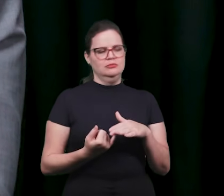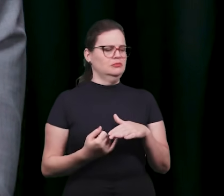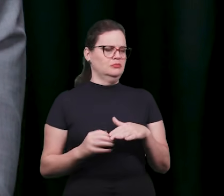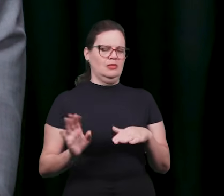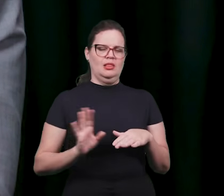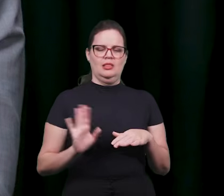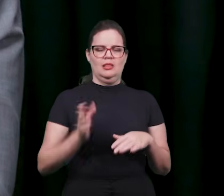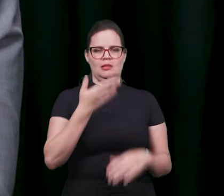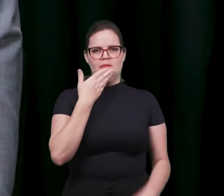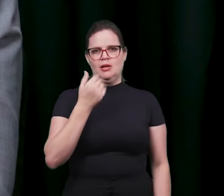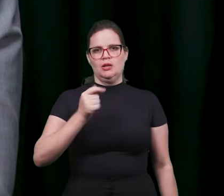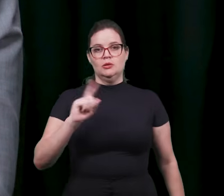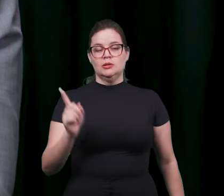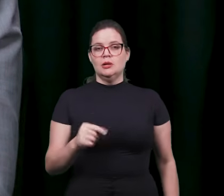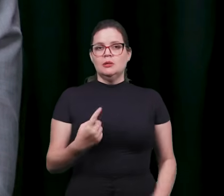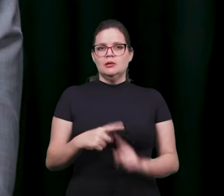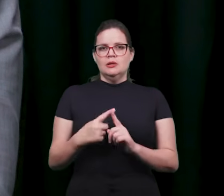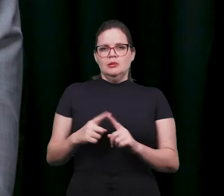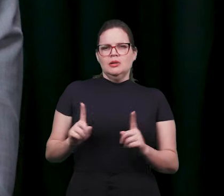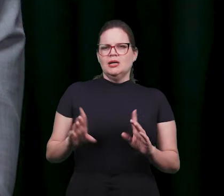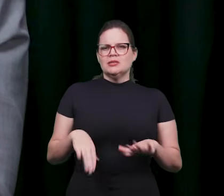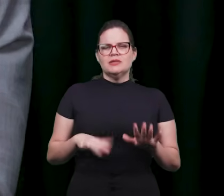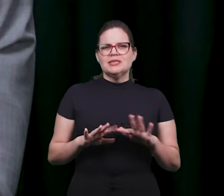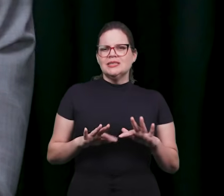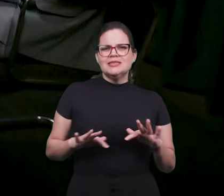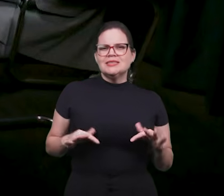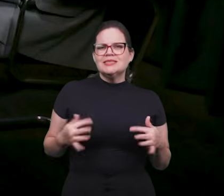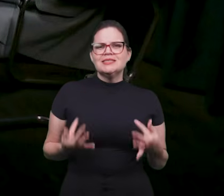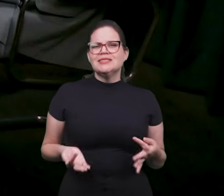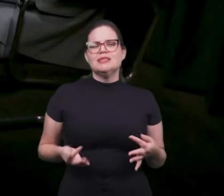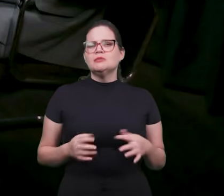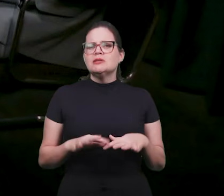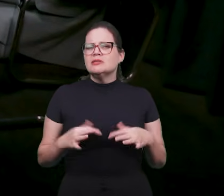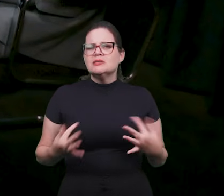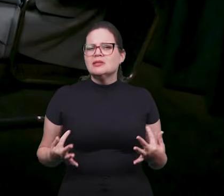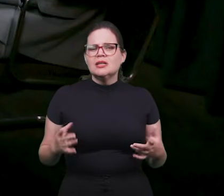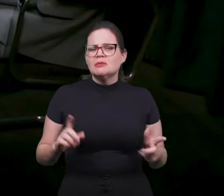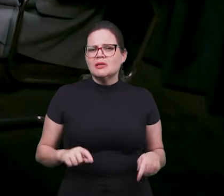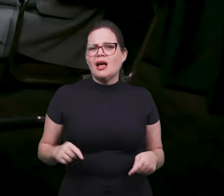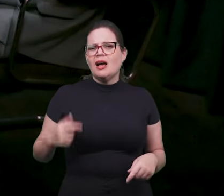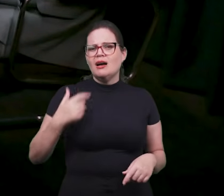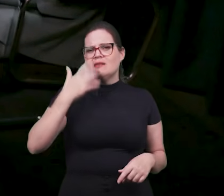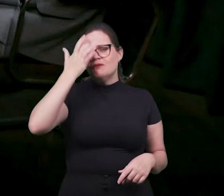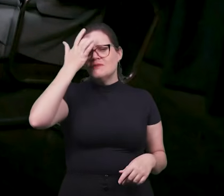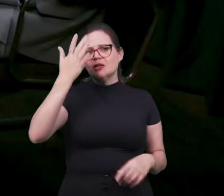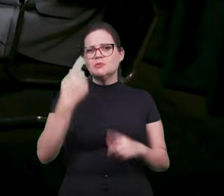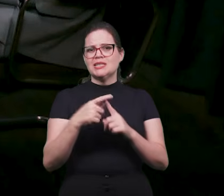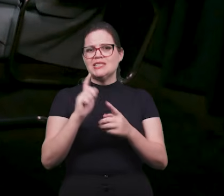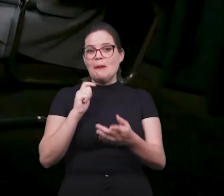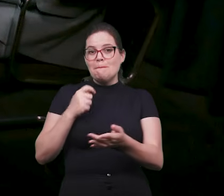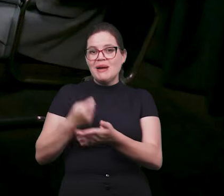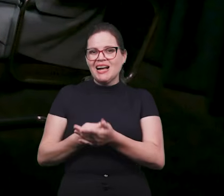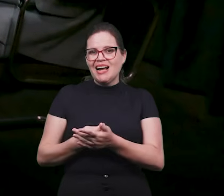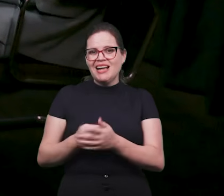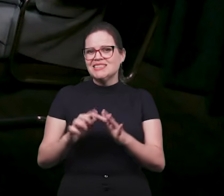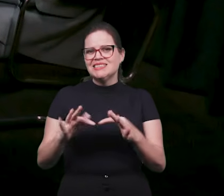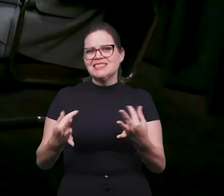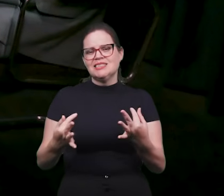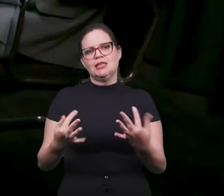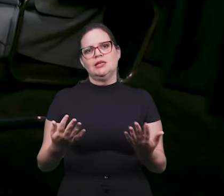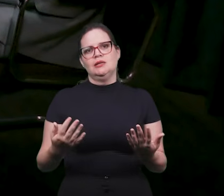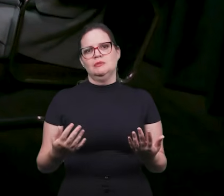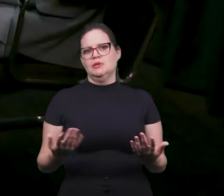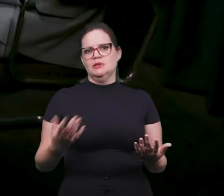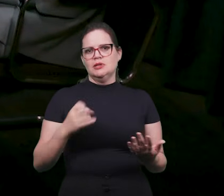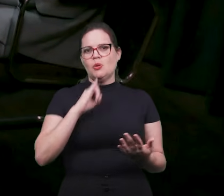informalidade. Você vai ver que é uma guia, o imposto é algo bem simples, né? Simples e pequeno. É uma alíquota, é claro que